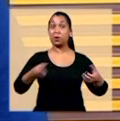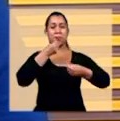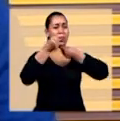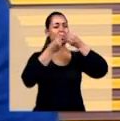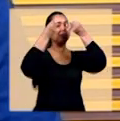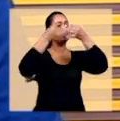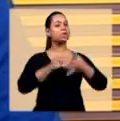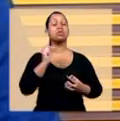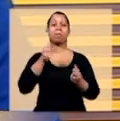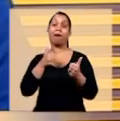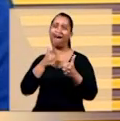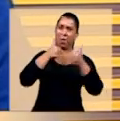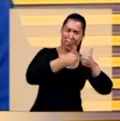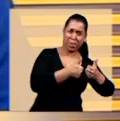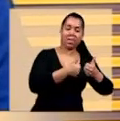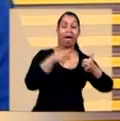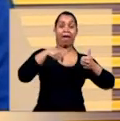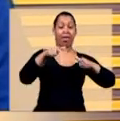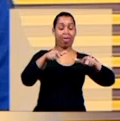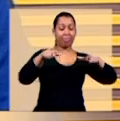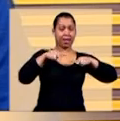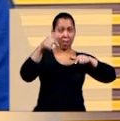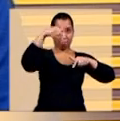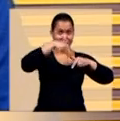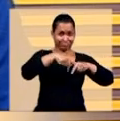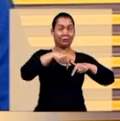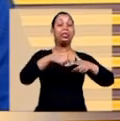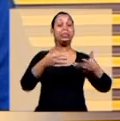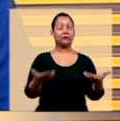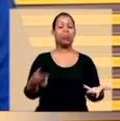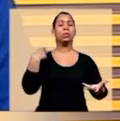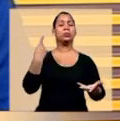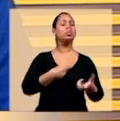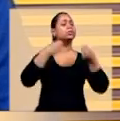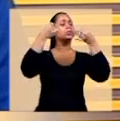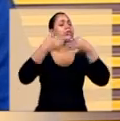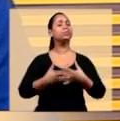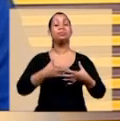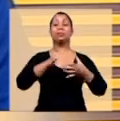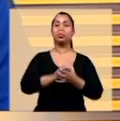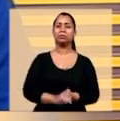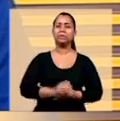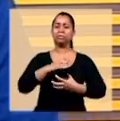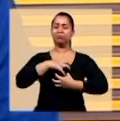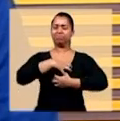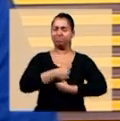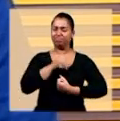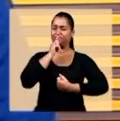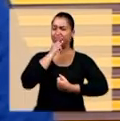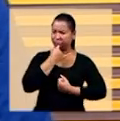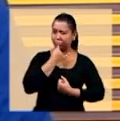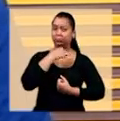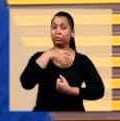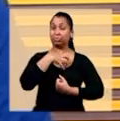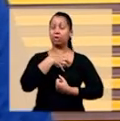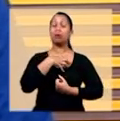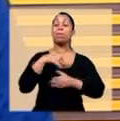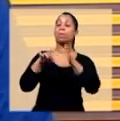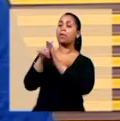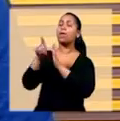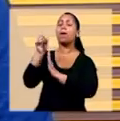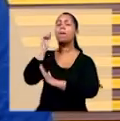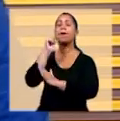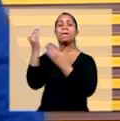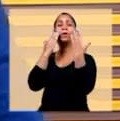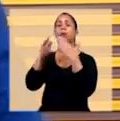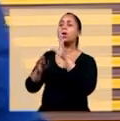E nesse ponto de vista, falando sobre o assédio moral no trabalho, a gente fala um pouco agora sobre os efeitos dessas humilhações. Eu pergunto para a